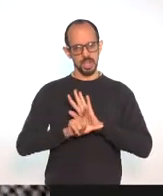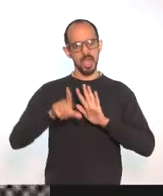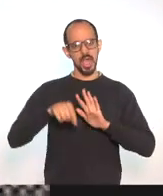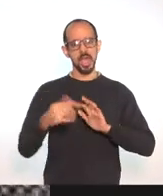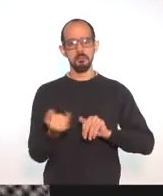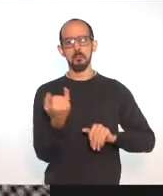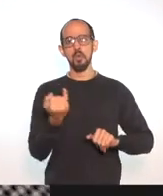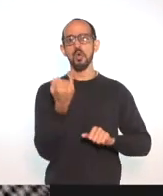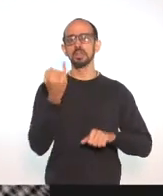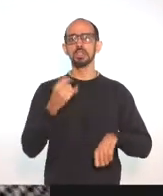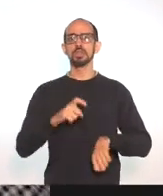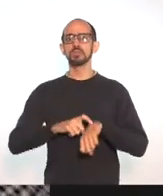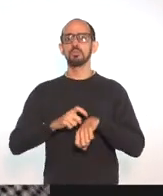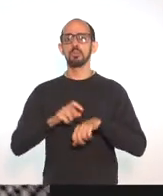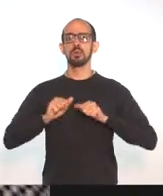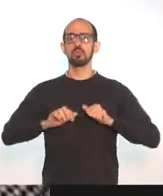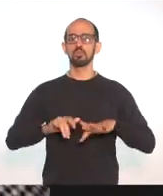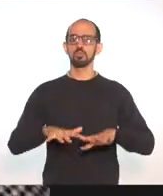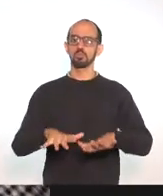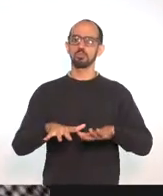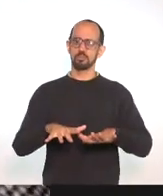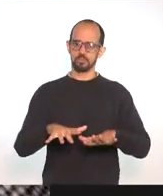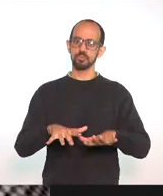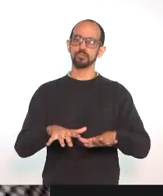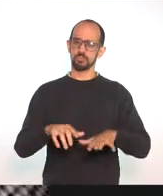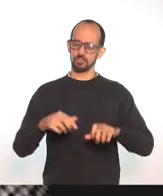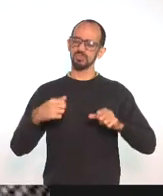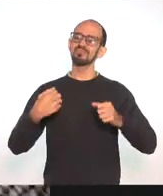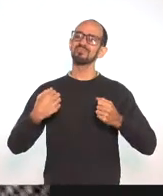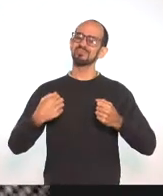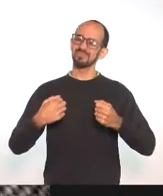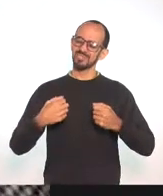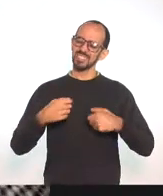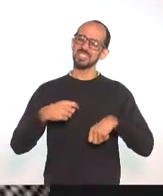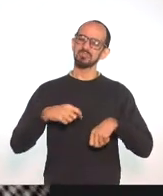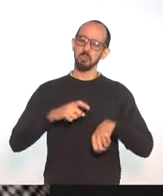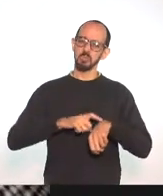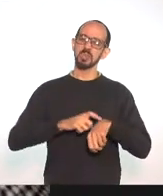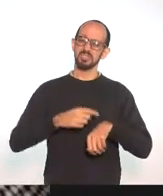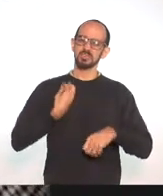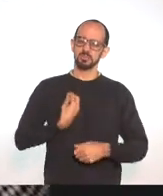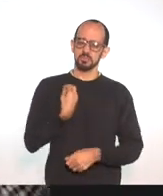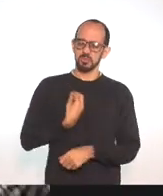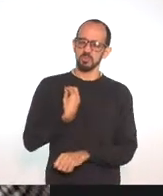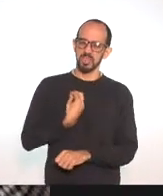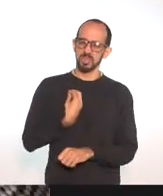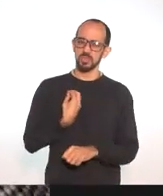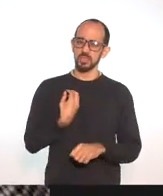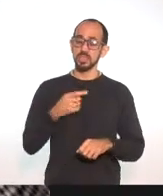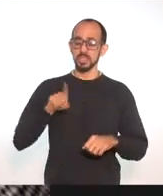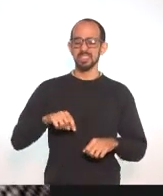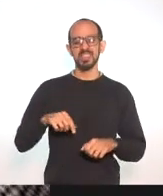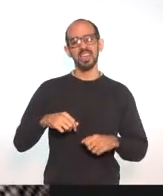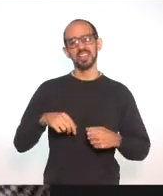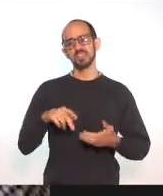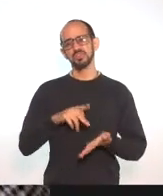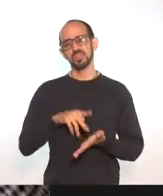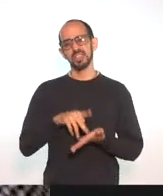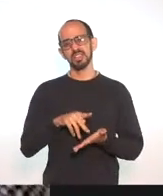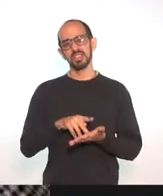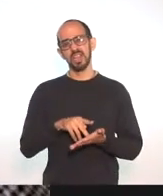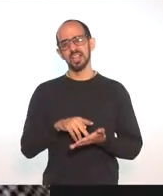de pandemia de caos no sistema de saúde que a gente liga no momento e traz questões muito necessários para esse momento de